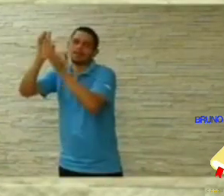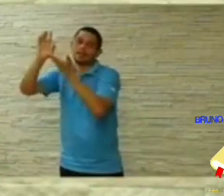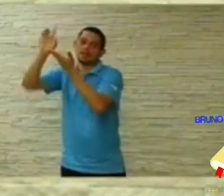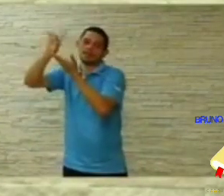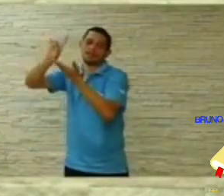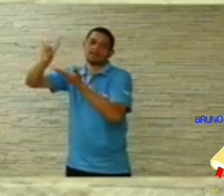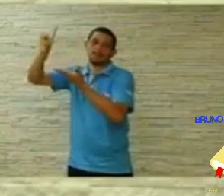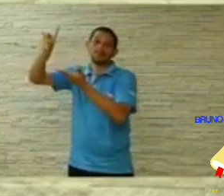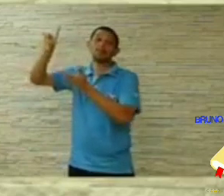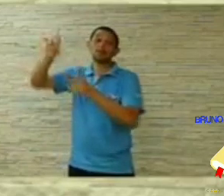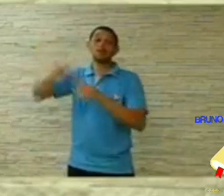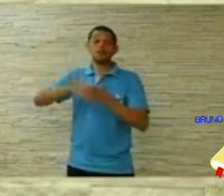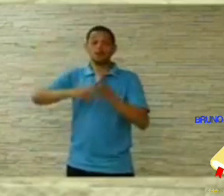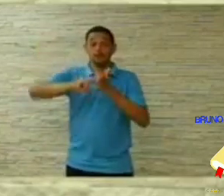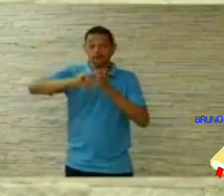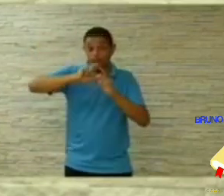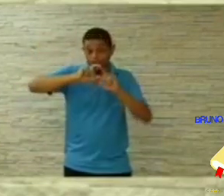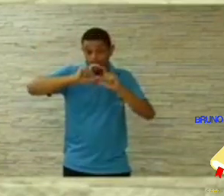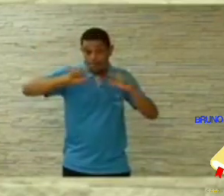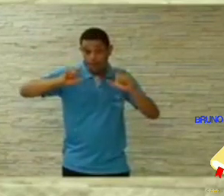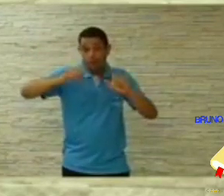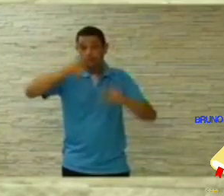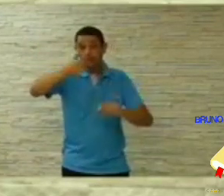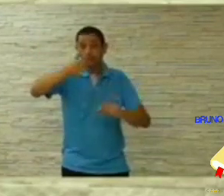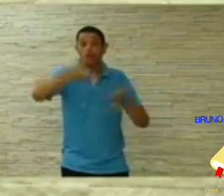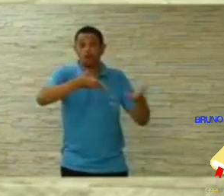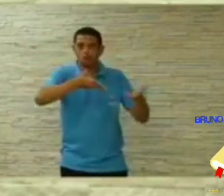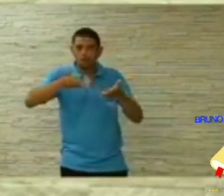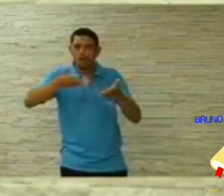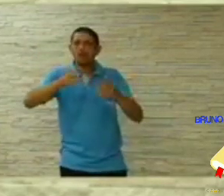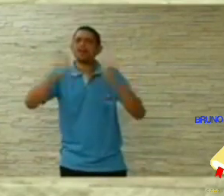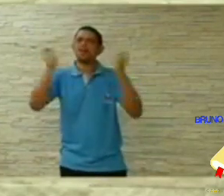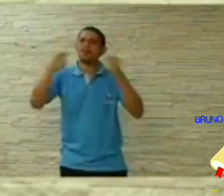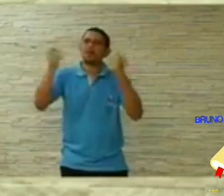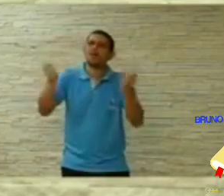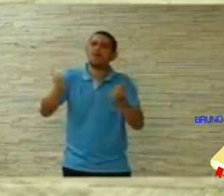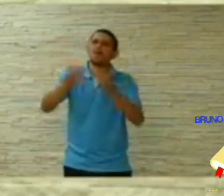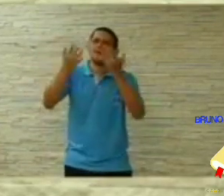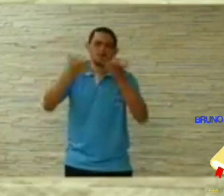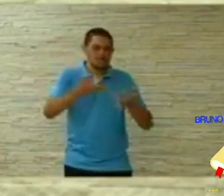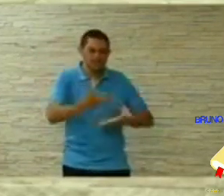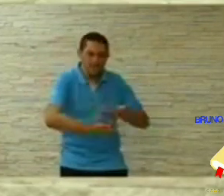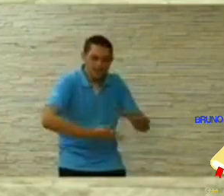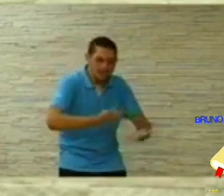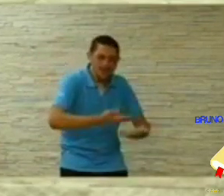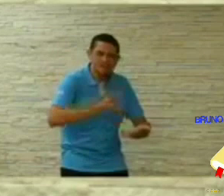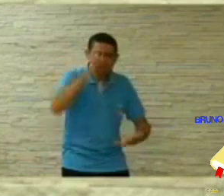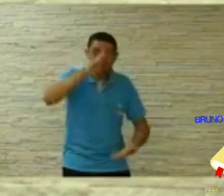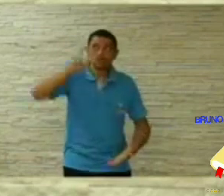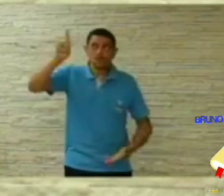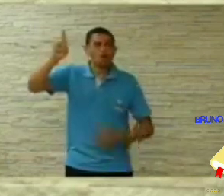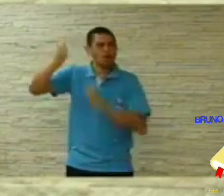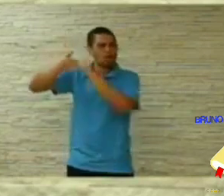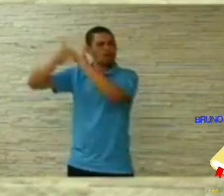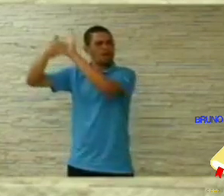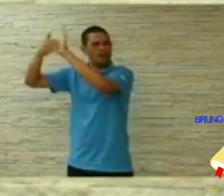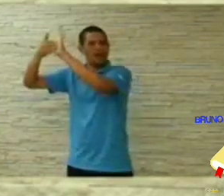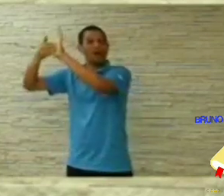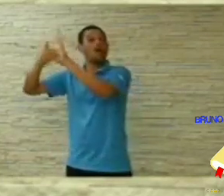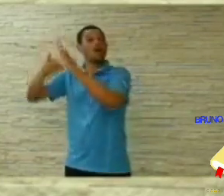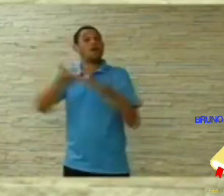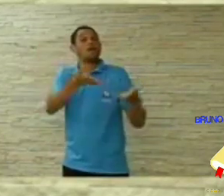no verso 1, que era o convite, aleluia, louvai servos do Senhor, era um convite para que todos pudessem,